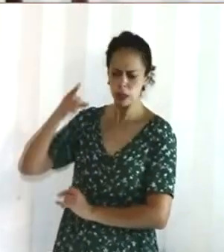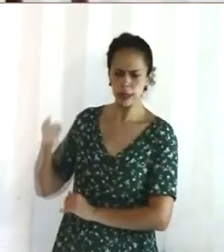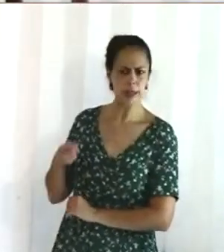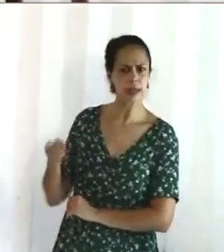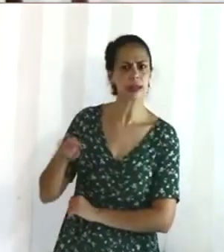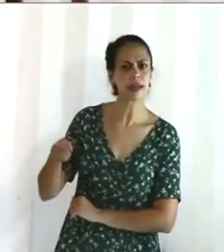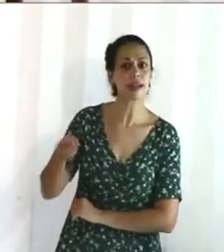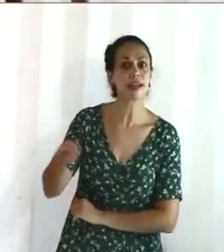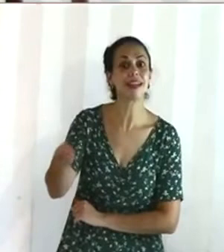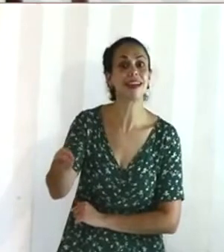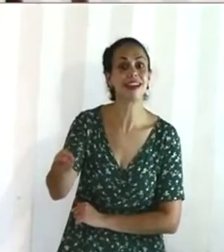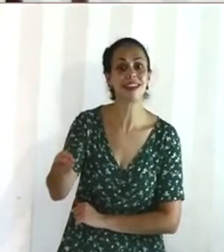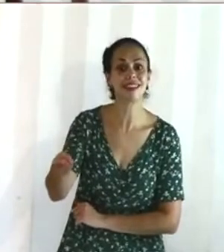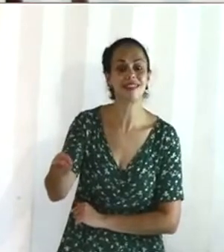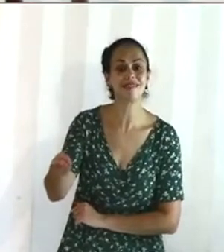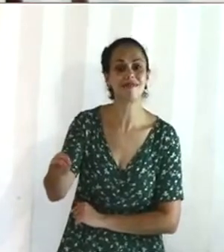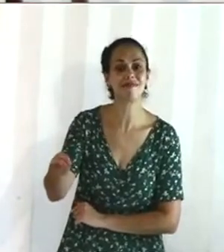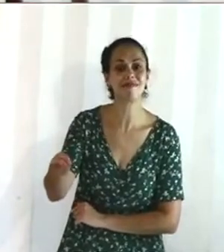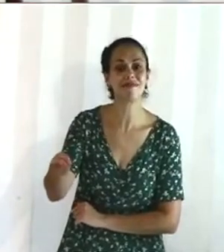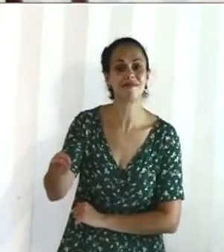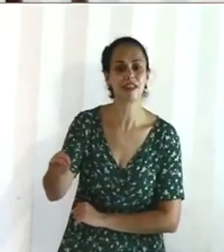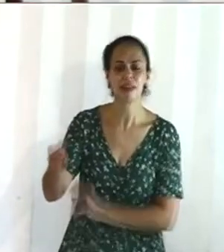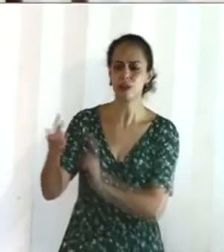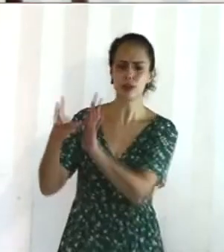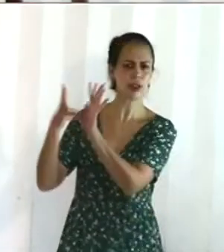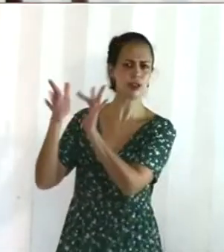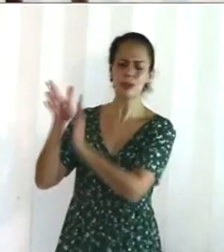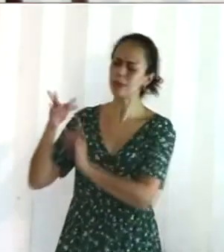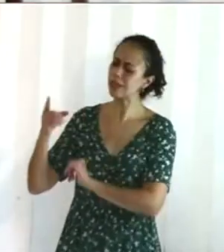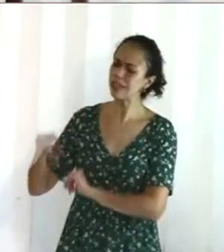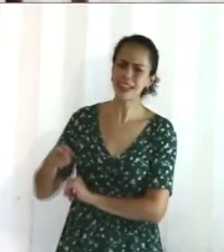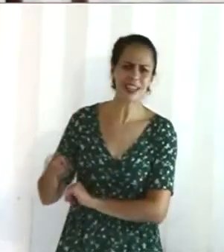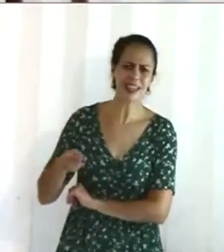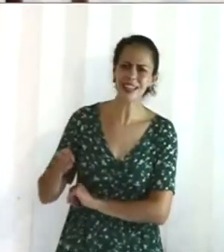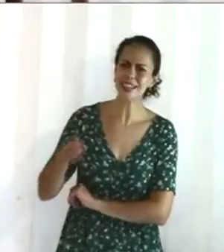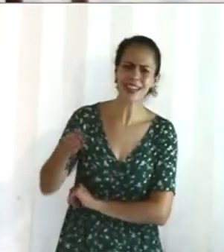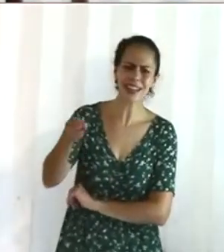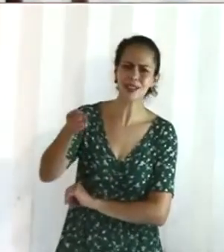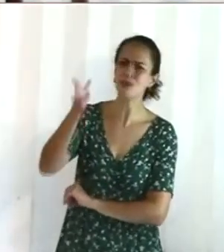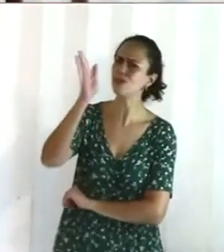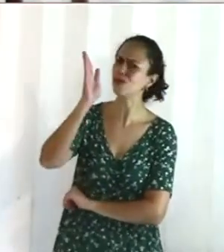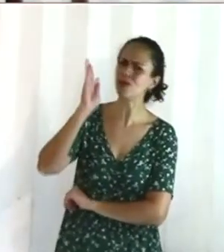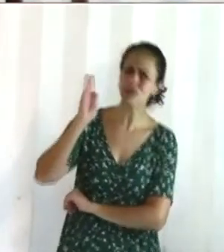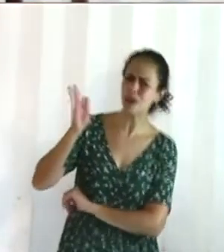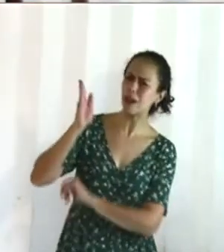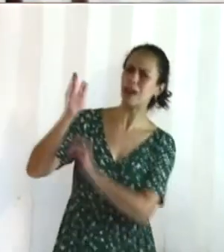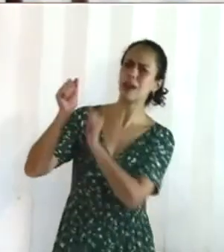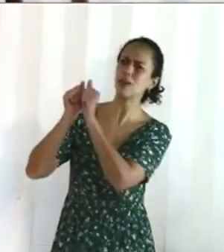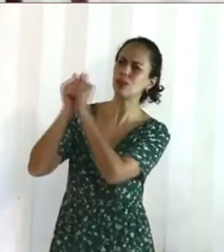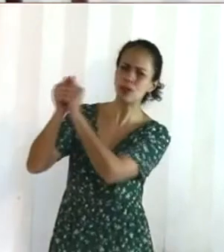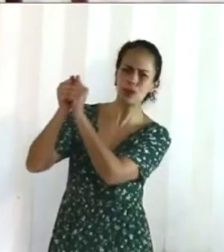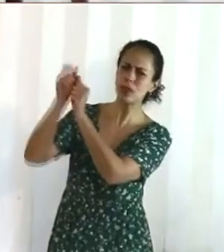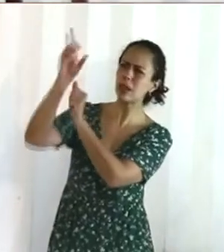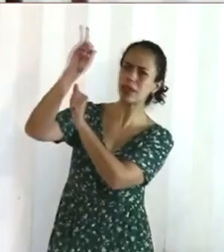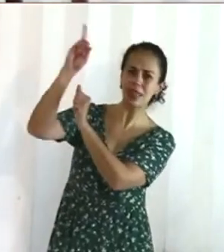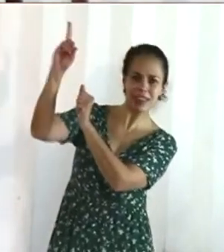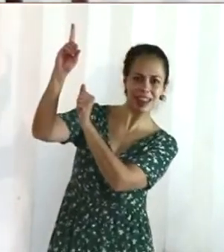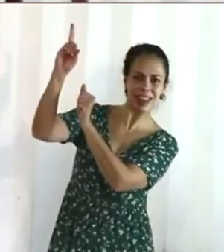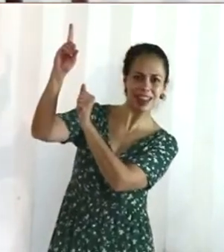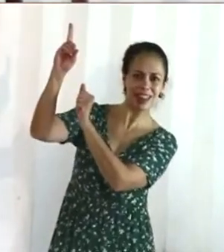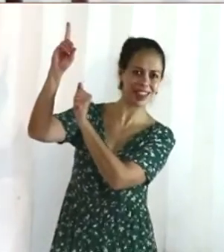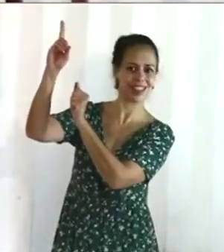gerado. Nós falamos na teologia que Ele é o eternamente gerado pelo Pai, Ele é o princípio de todas as coisas existentes no